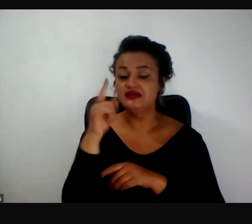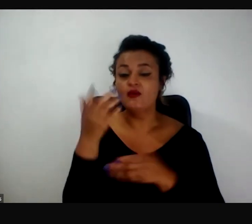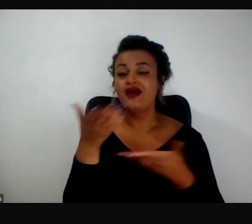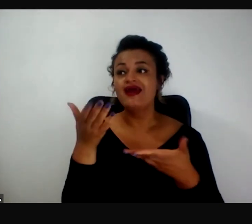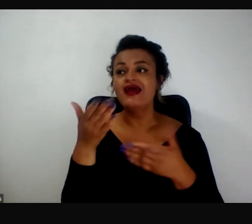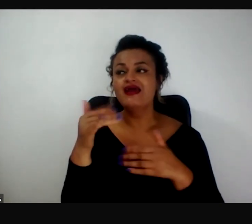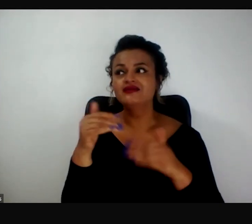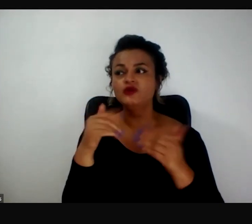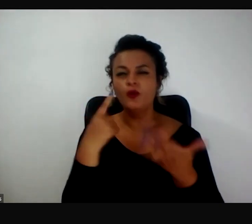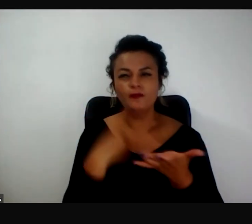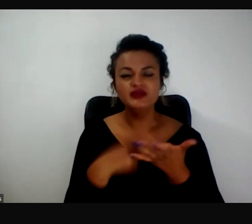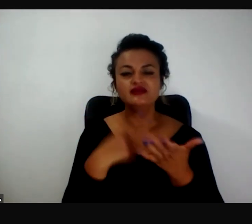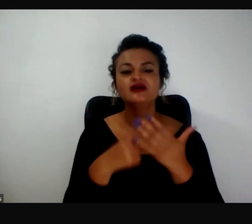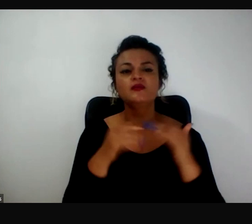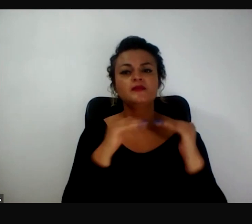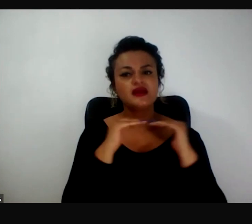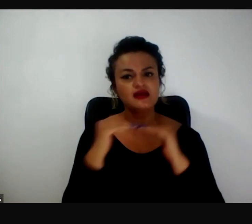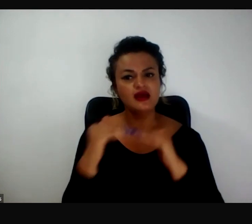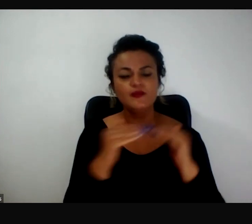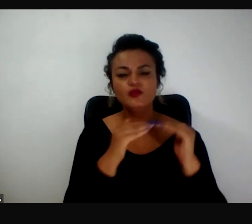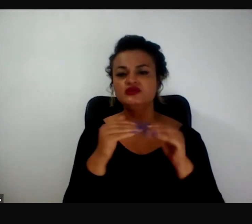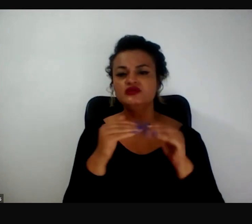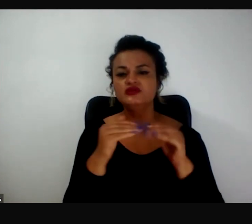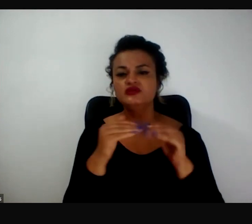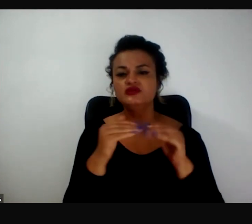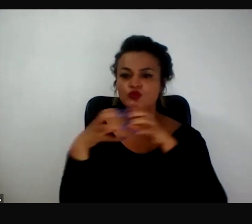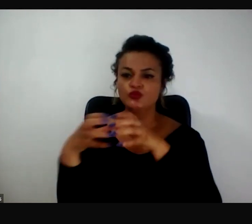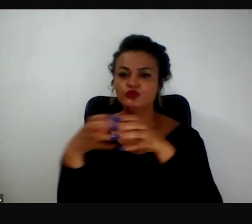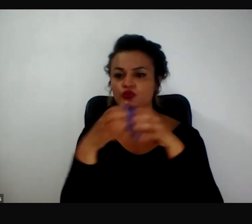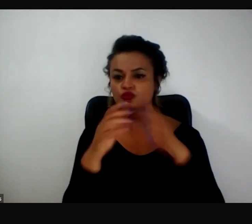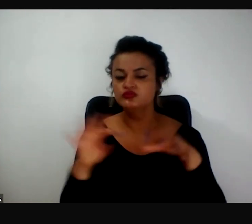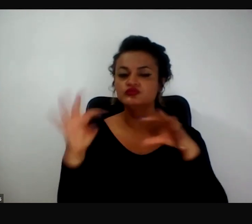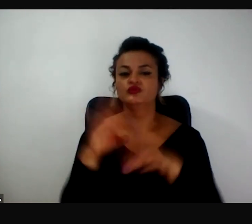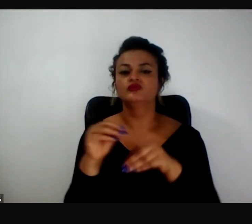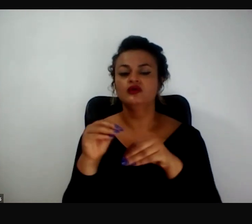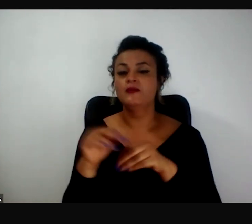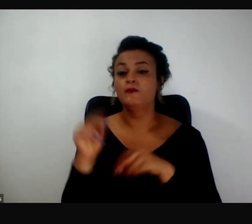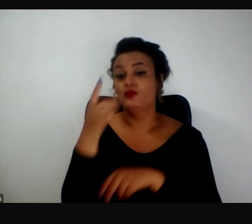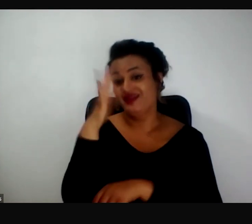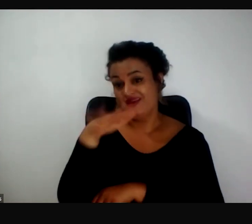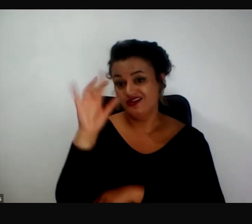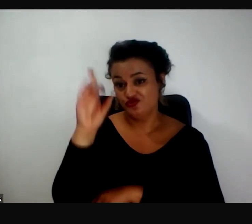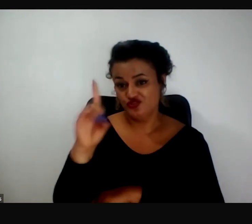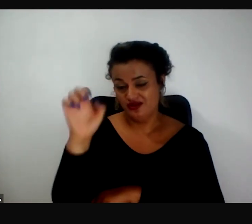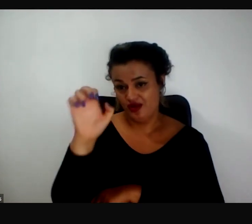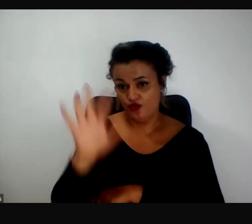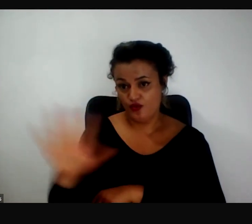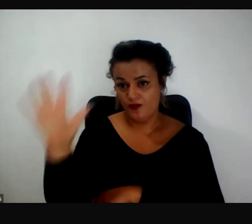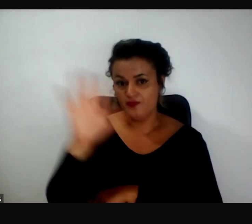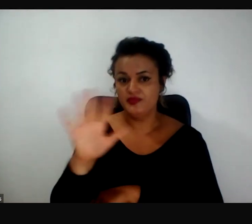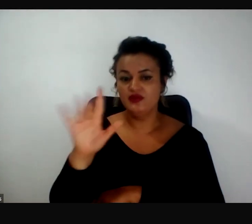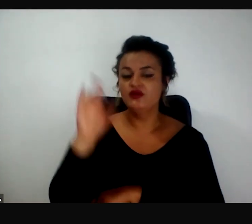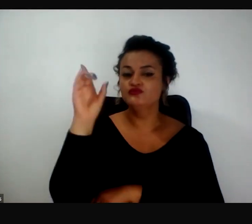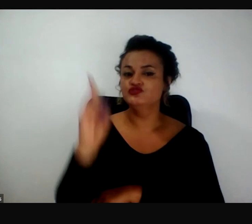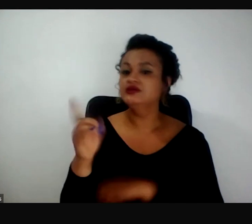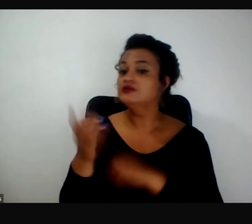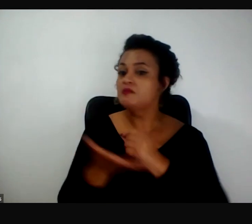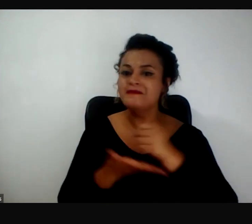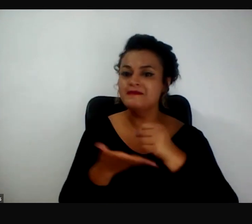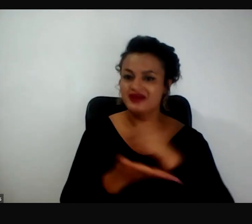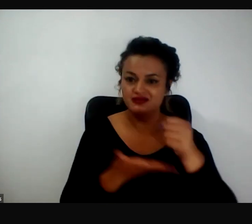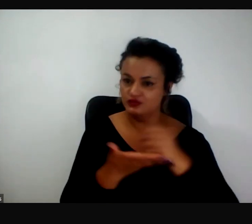decisão para todos os membros, porque uma das características do direito europeu é um direito de mínimos.